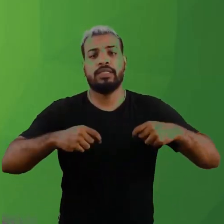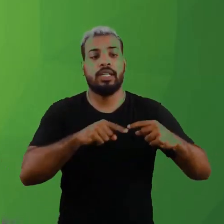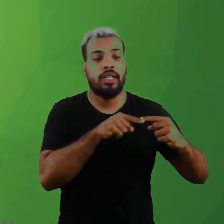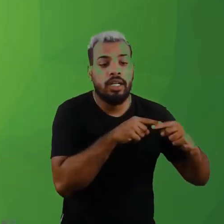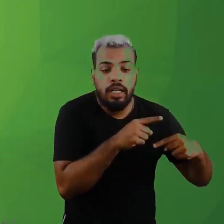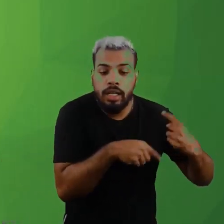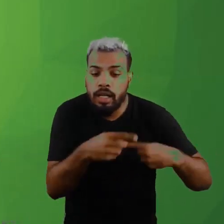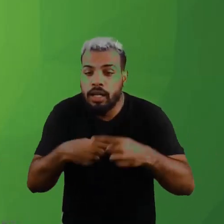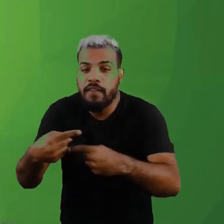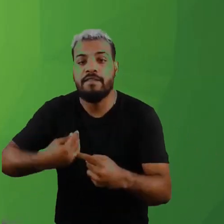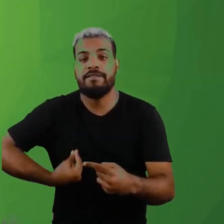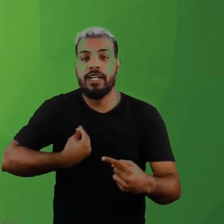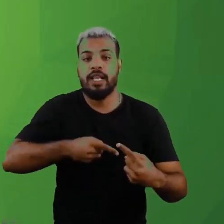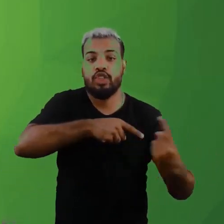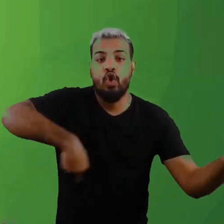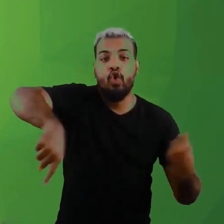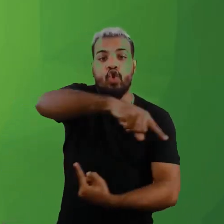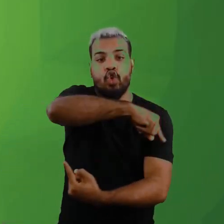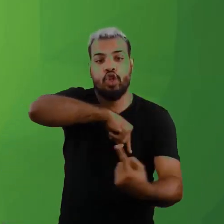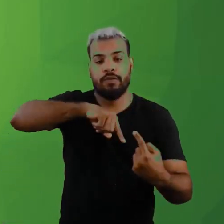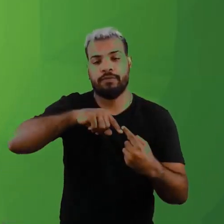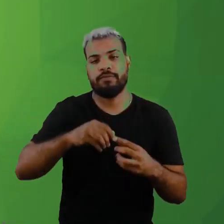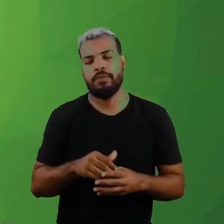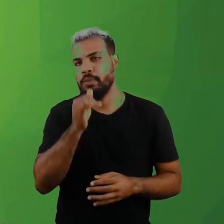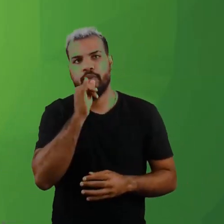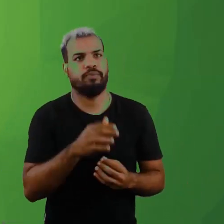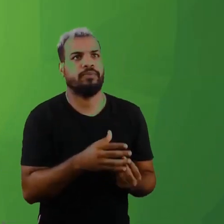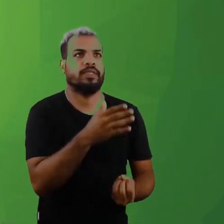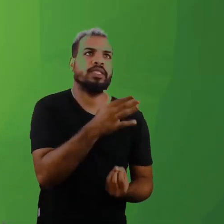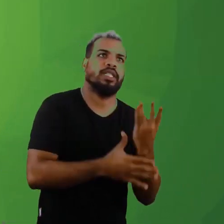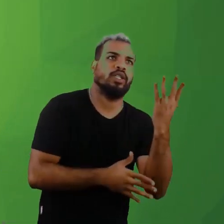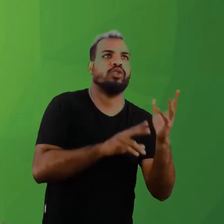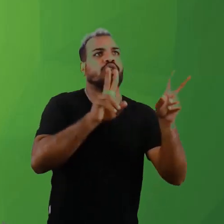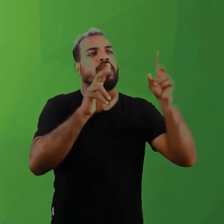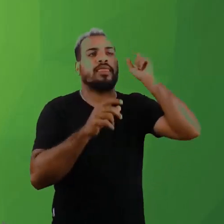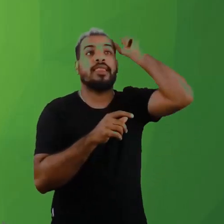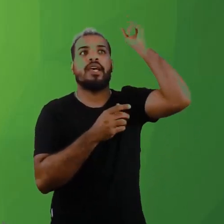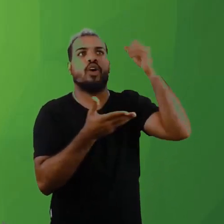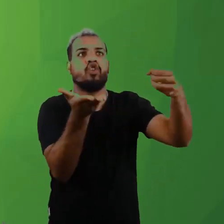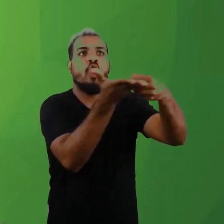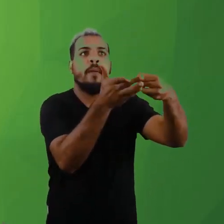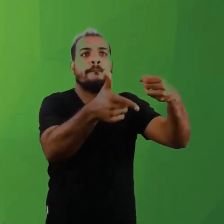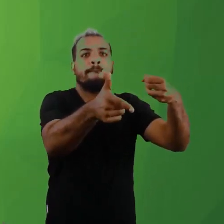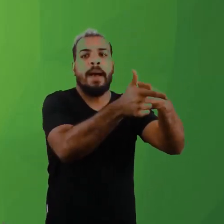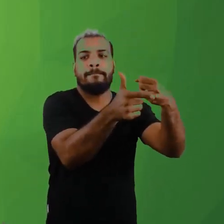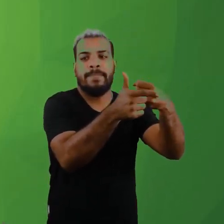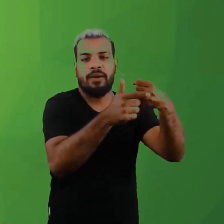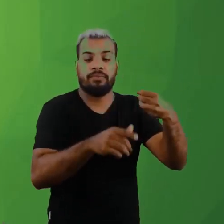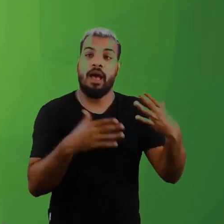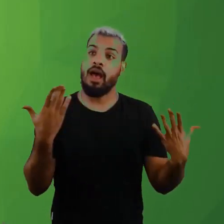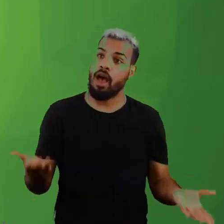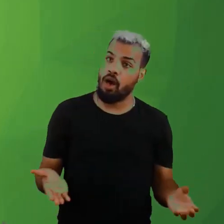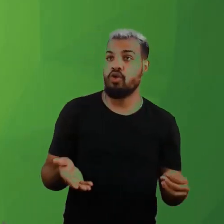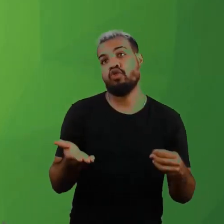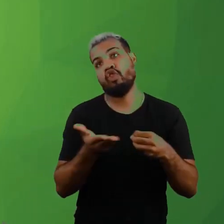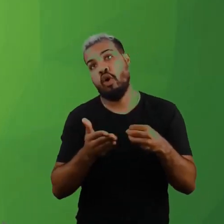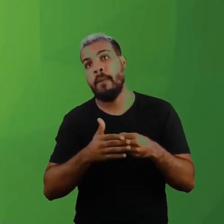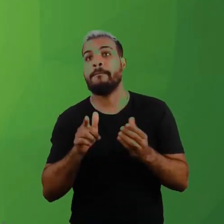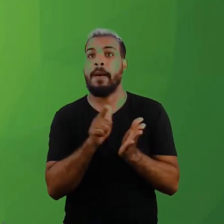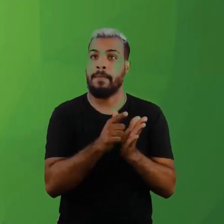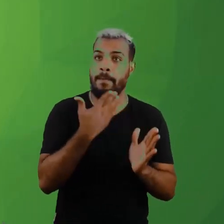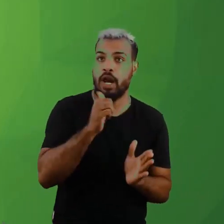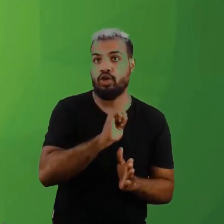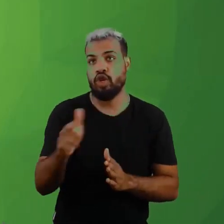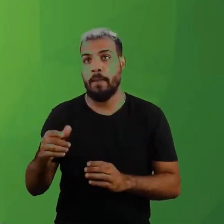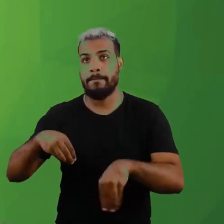pensar ela em todo o ciclo de vida. Então, por exemplo, se criou uma vez a ideia de um copo de papel. Ah, o copo